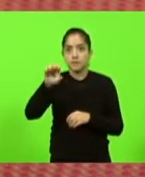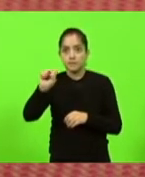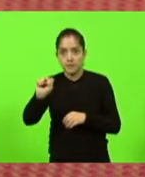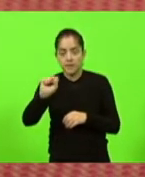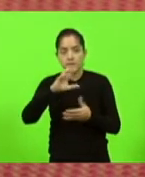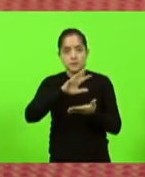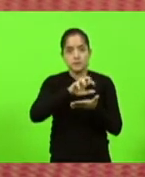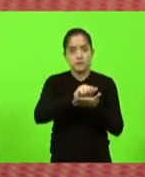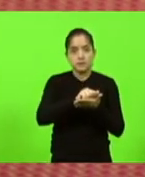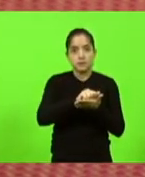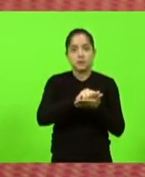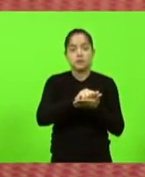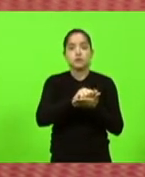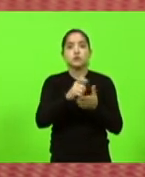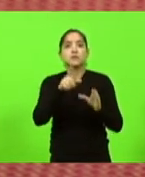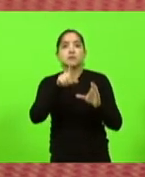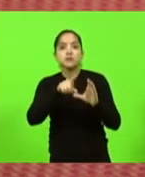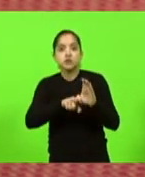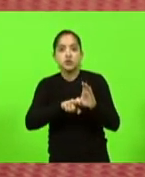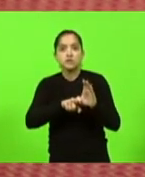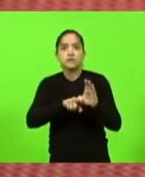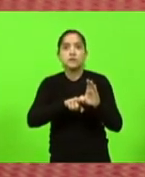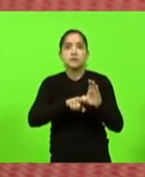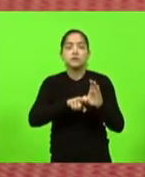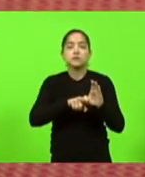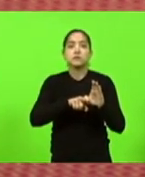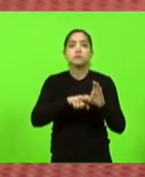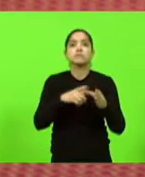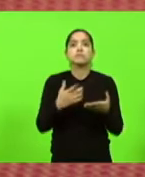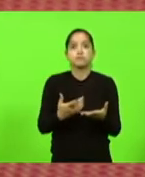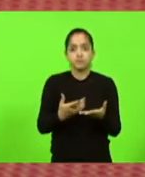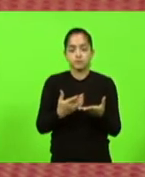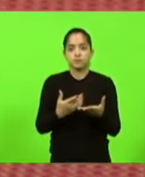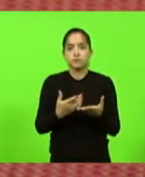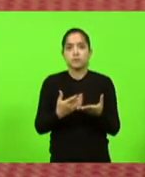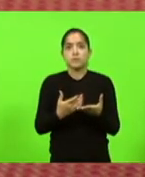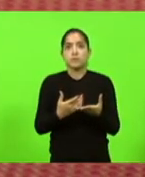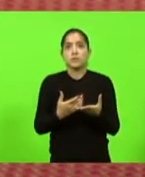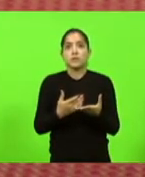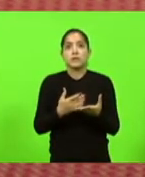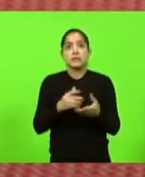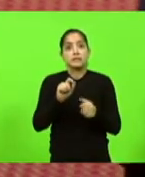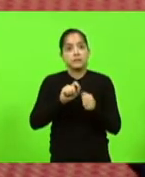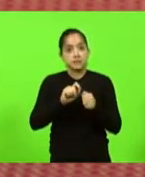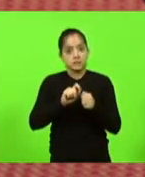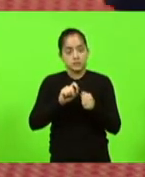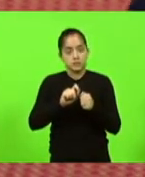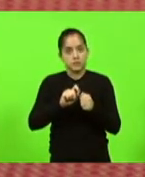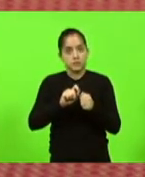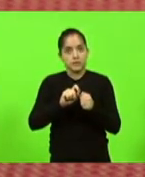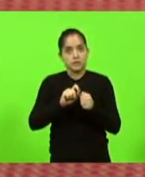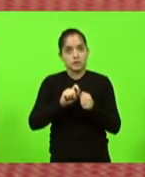ou não em dívida ativa, inclusive os ajuizados, cujos geradores tenham ocorrido.